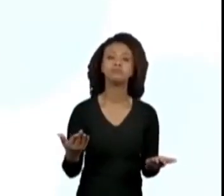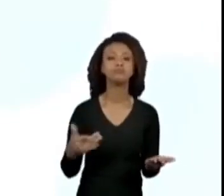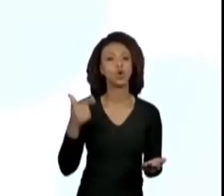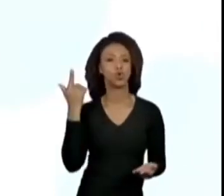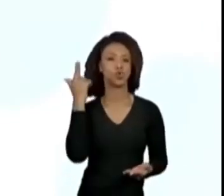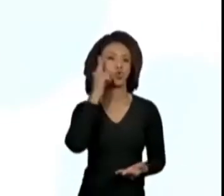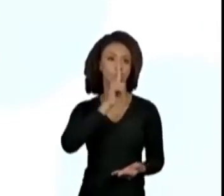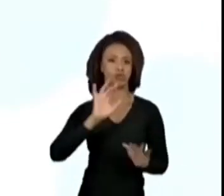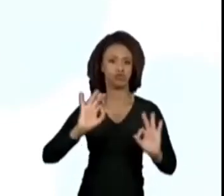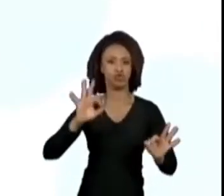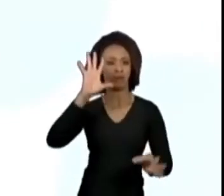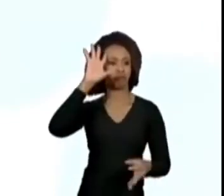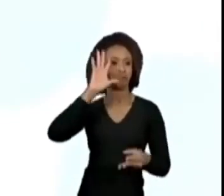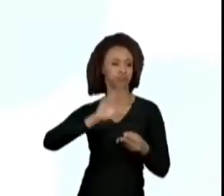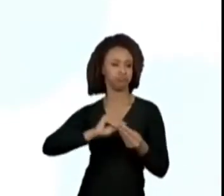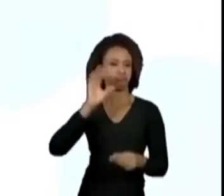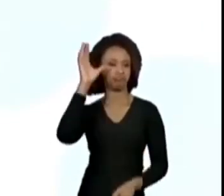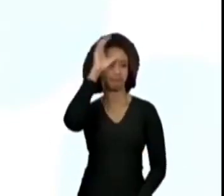conseguiu.